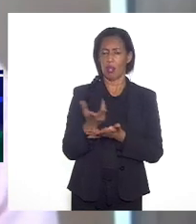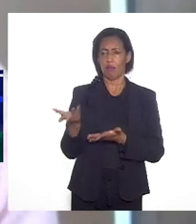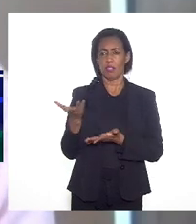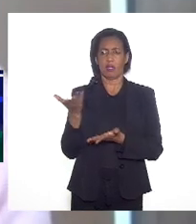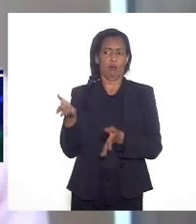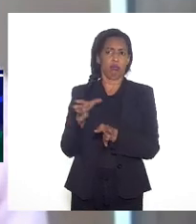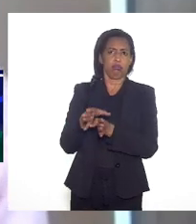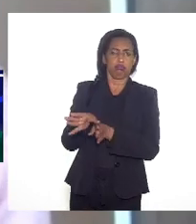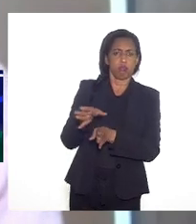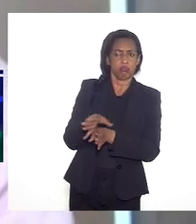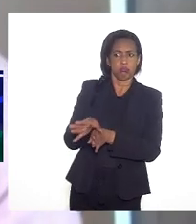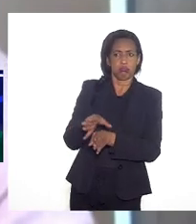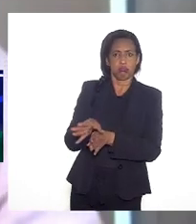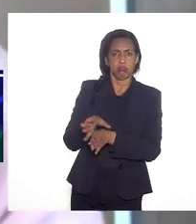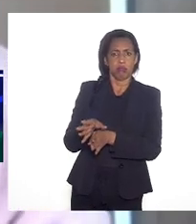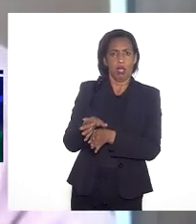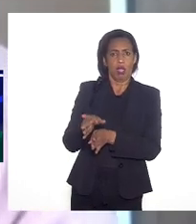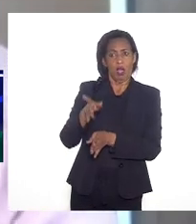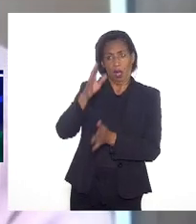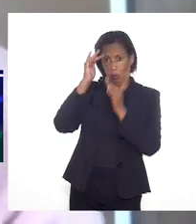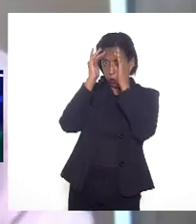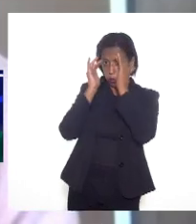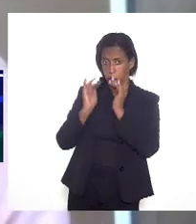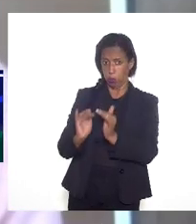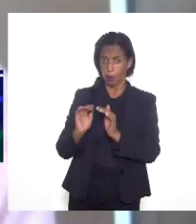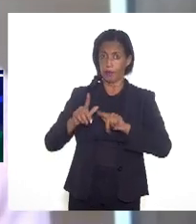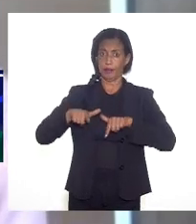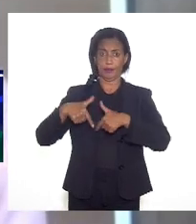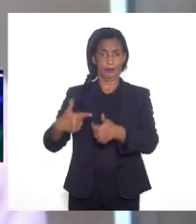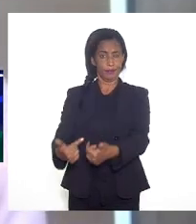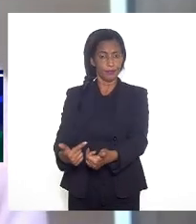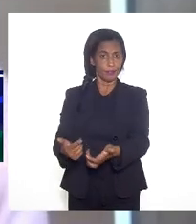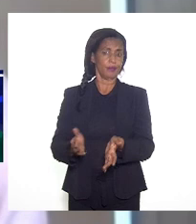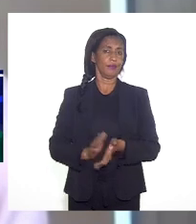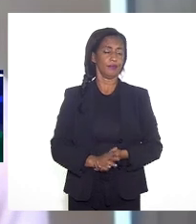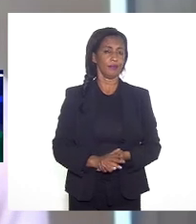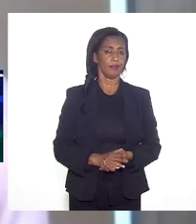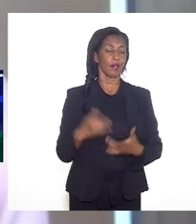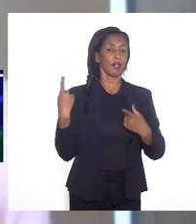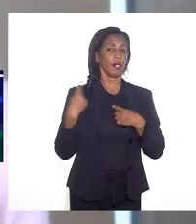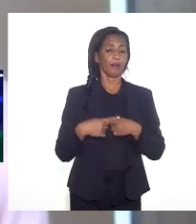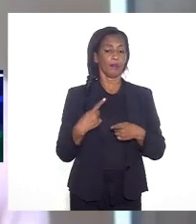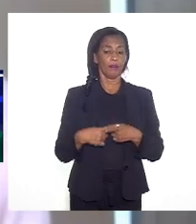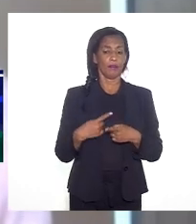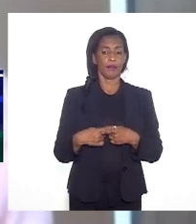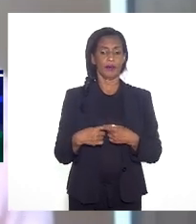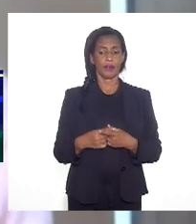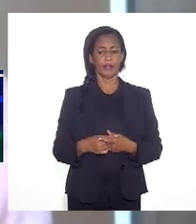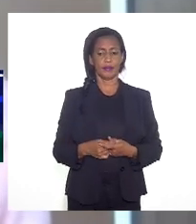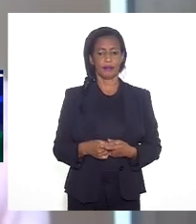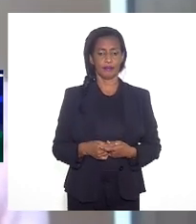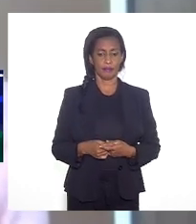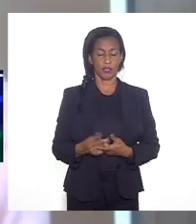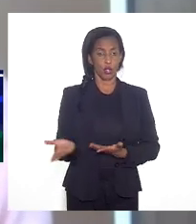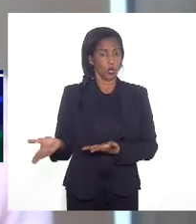orientados a cumprir suas ações e missões, né? Porque